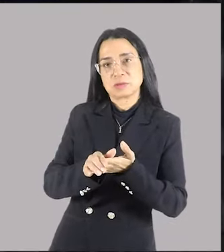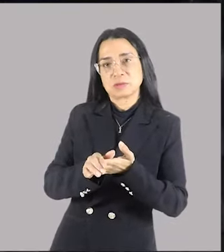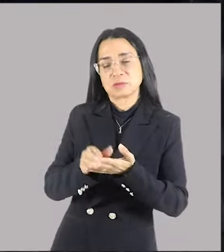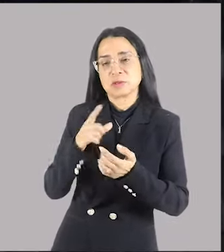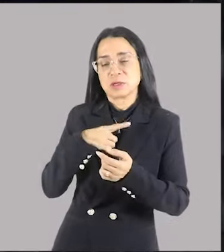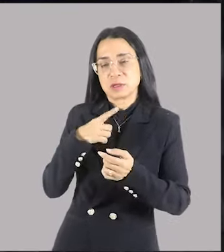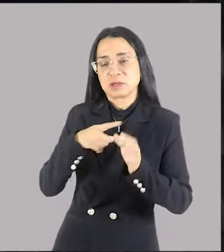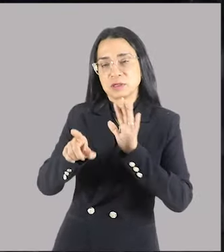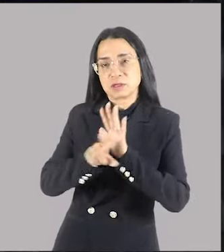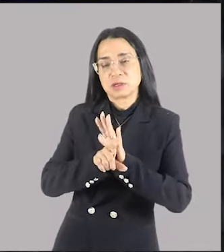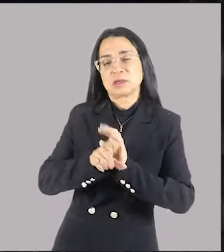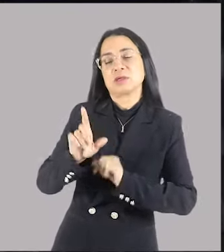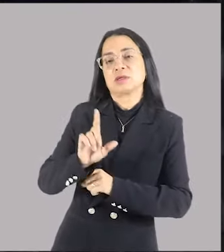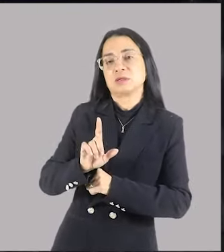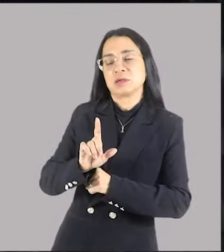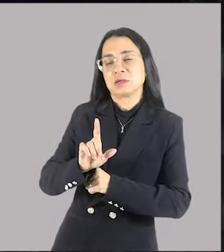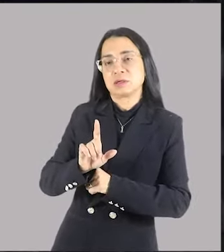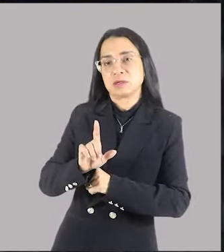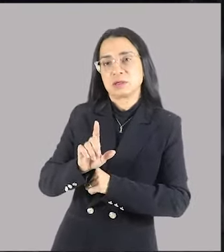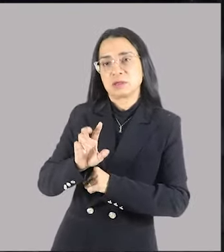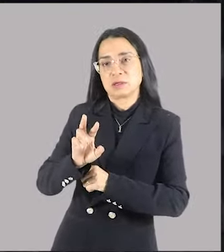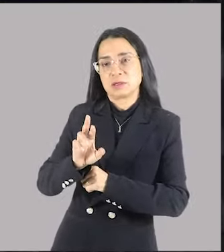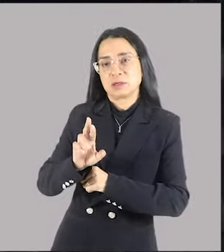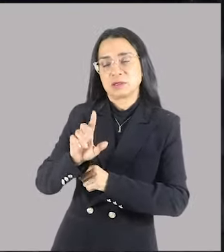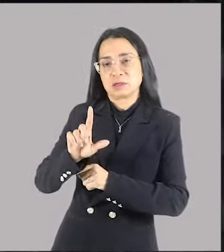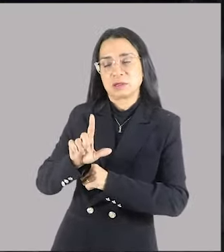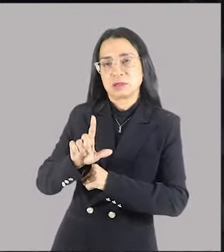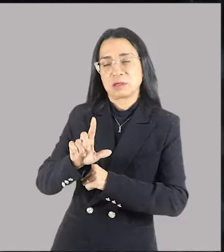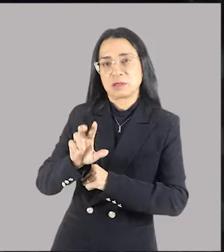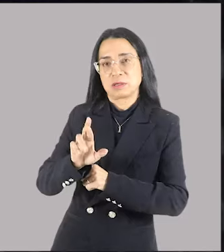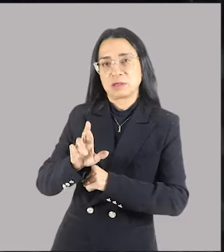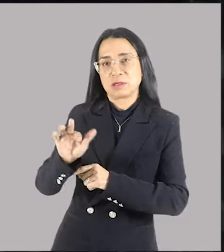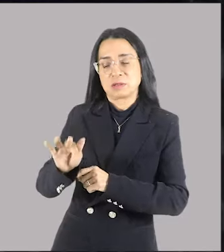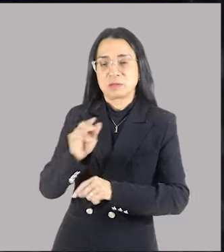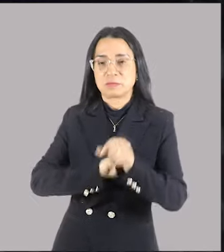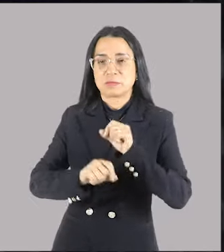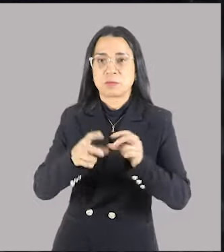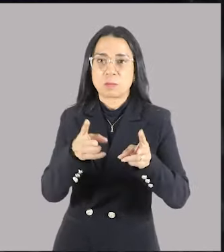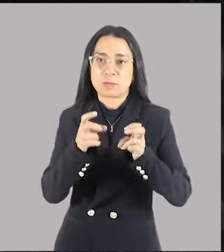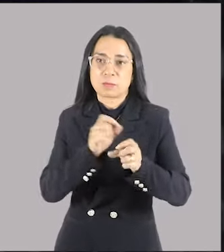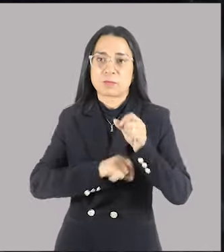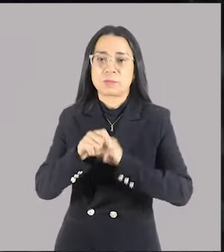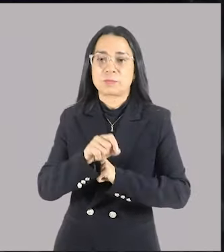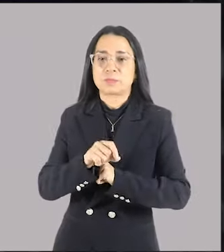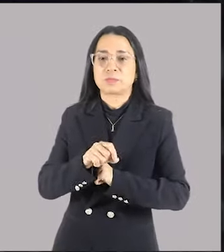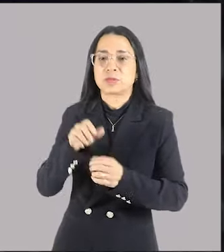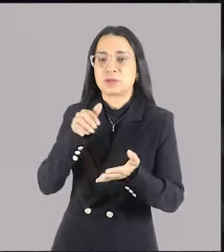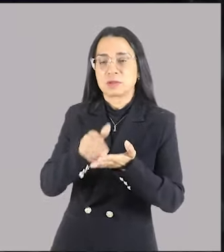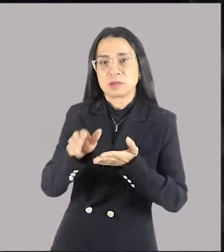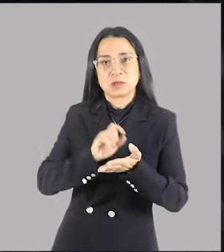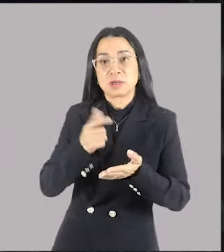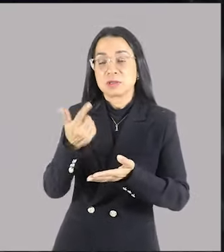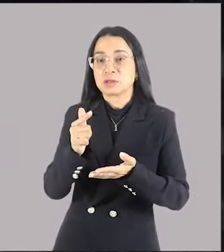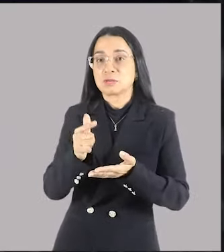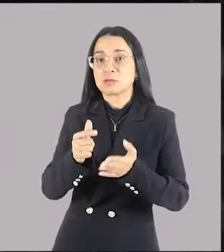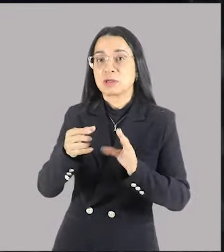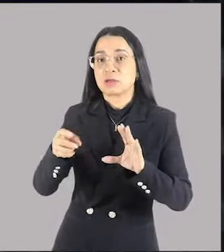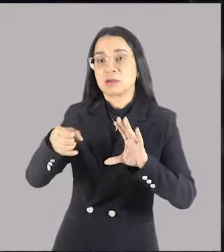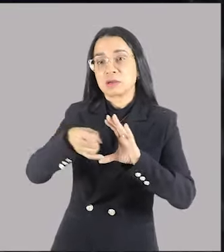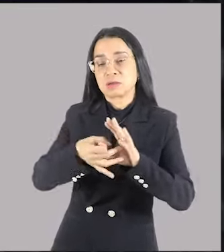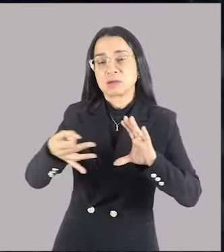perfeito então para isso eh observa-se que a exoneração não tem caráter punitivo é é